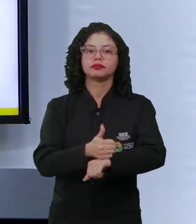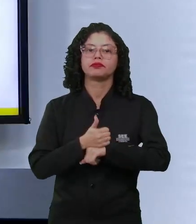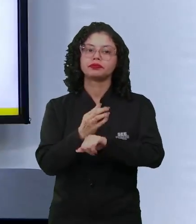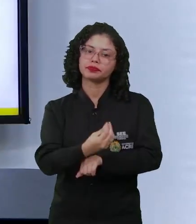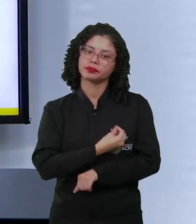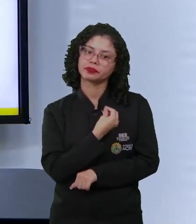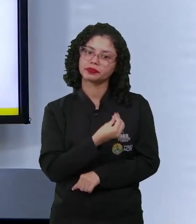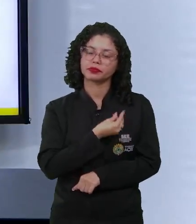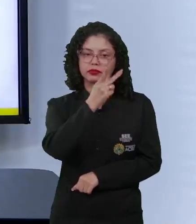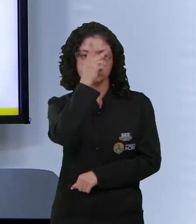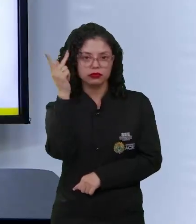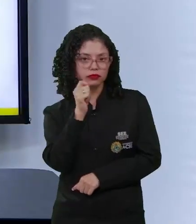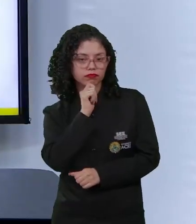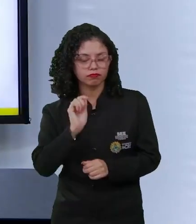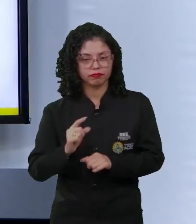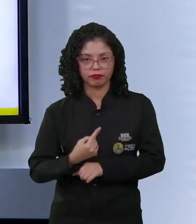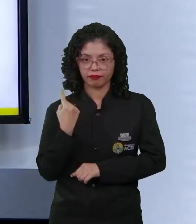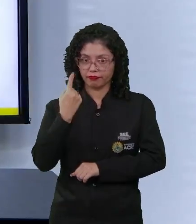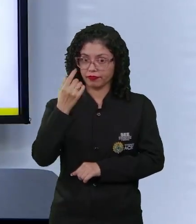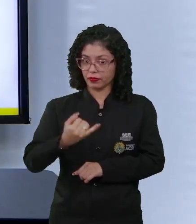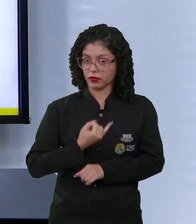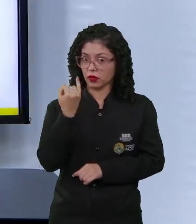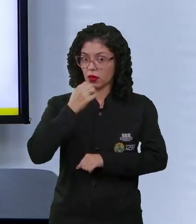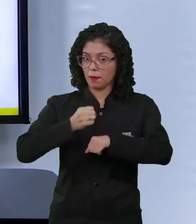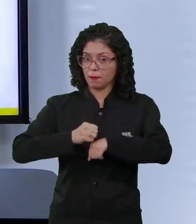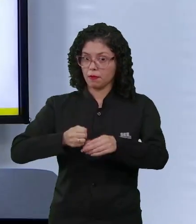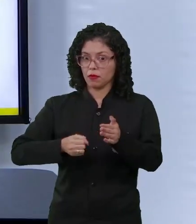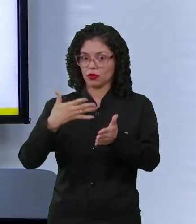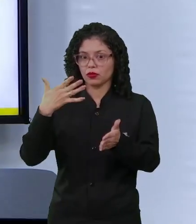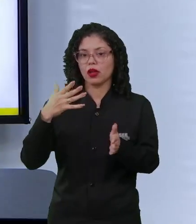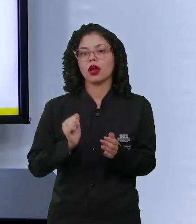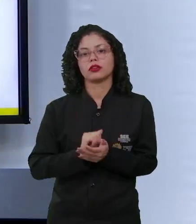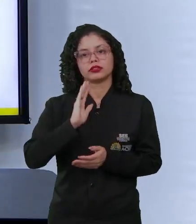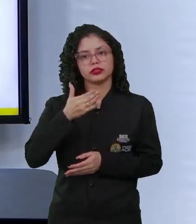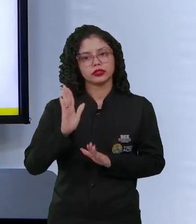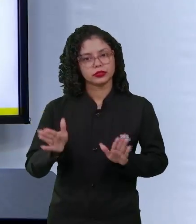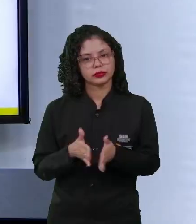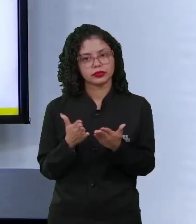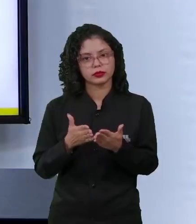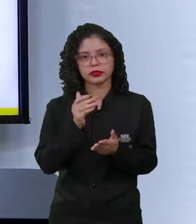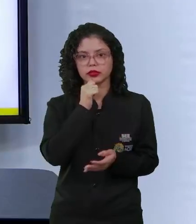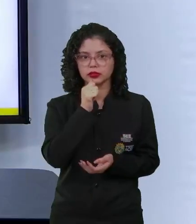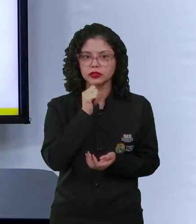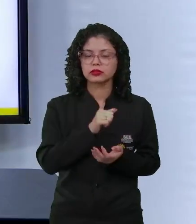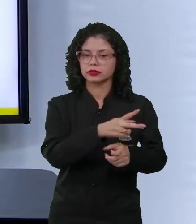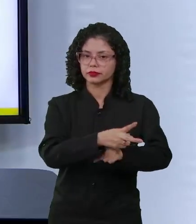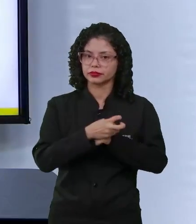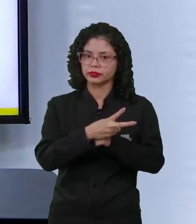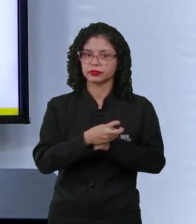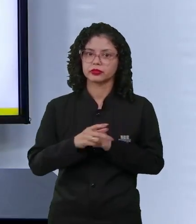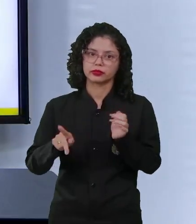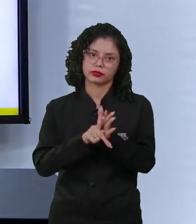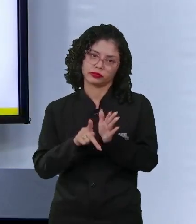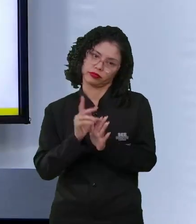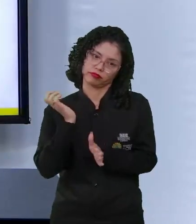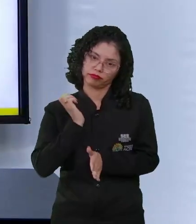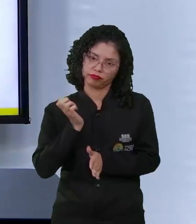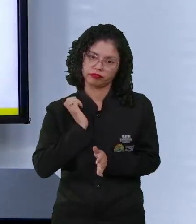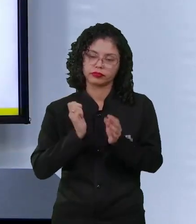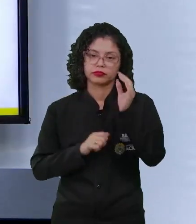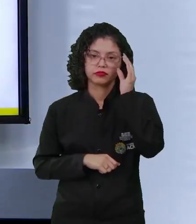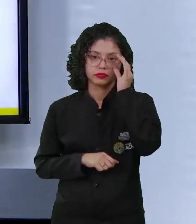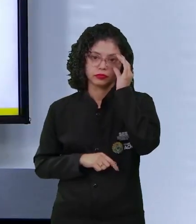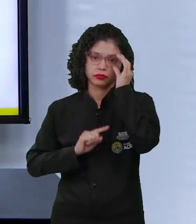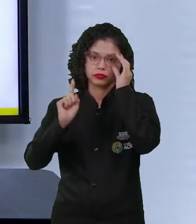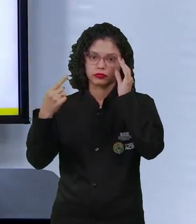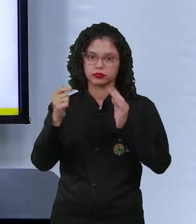de vida das pessoas é alta. E os países pobres, geralmente, são aqueles países explorados por esses países ricos. É